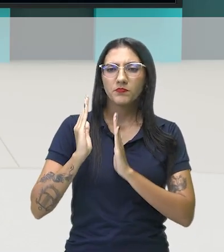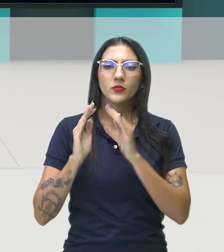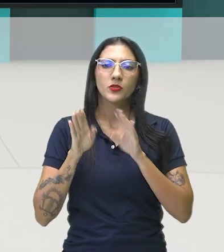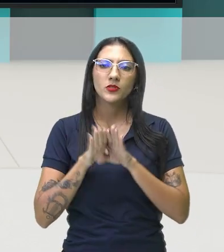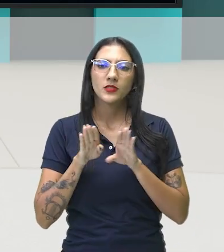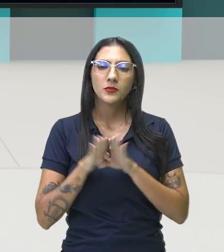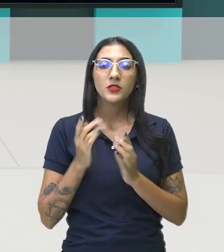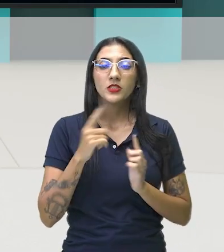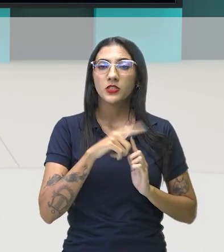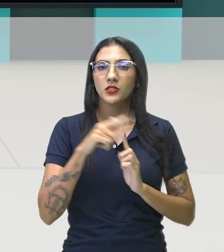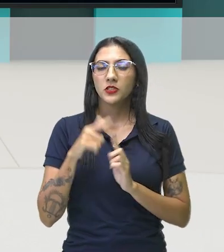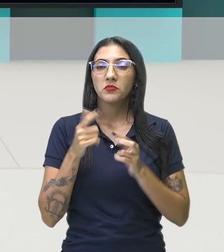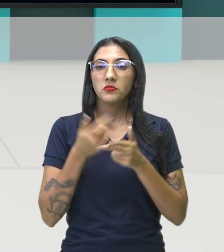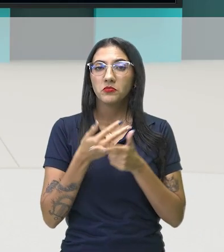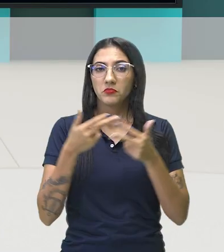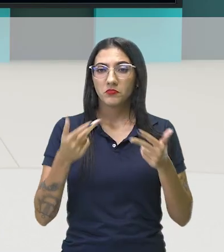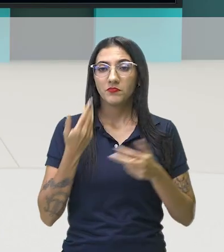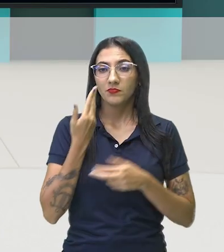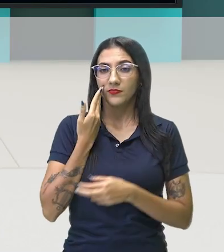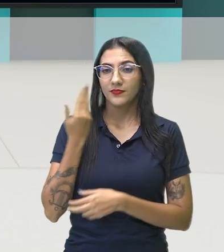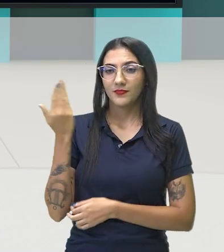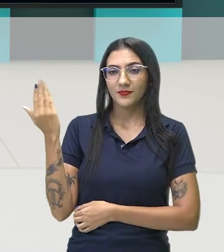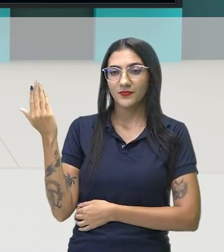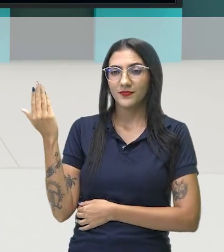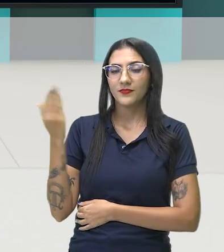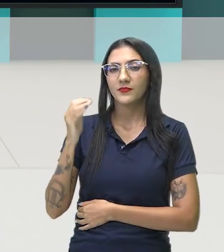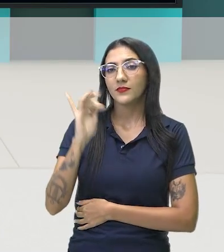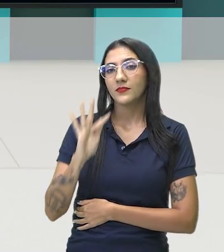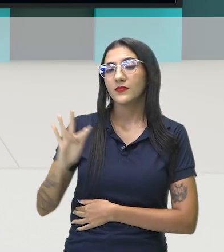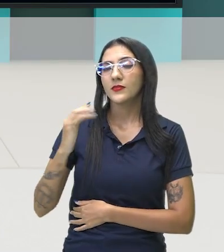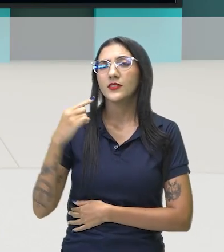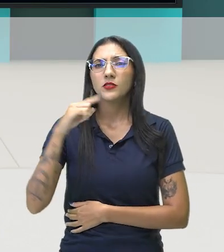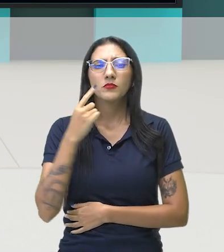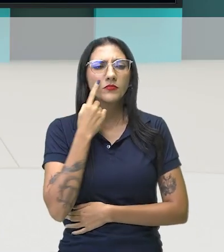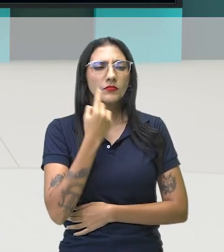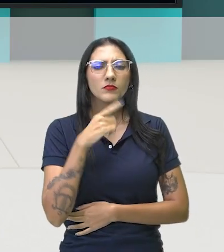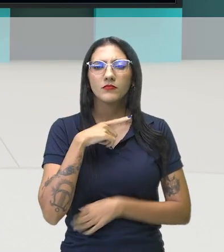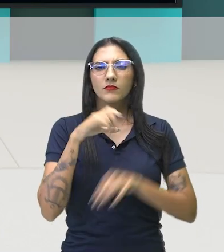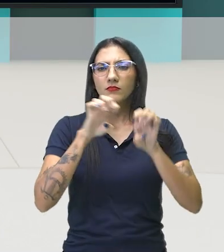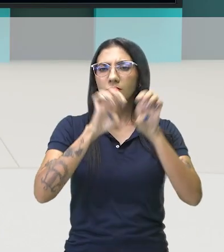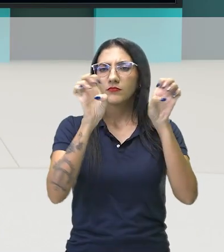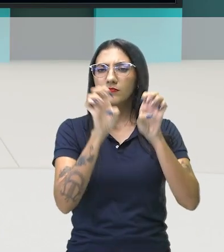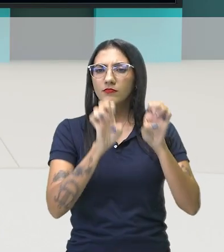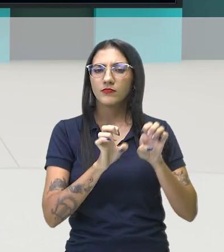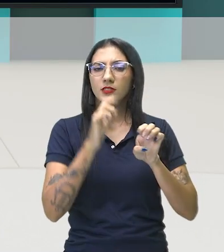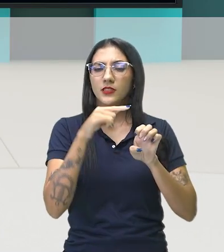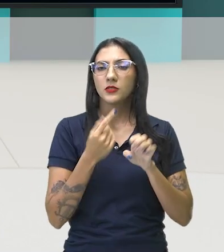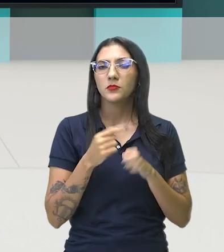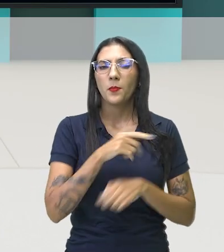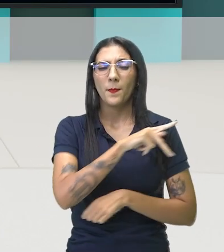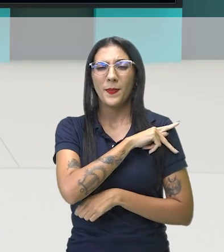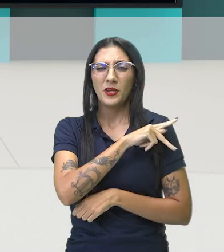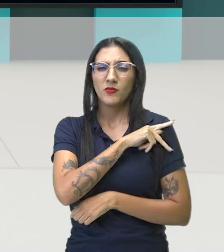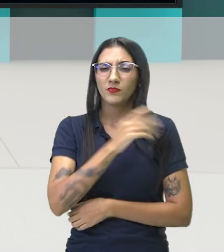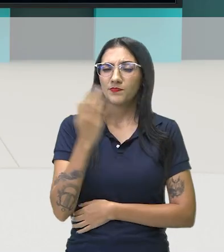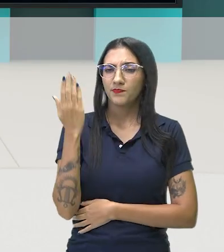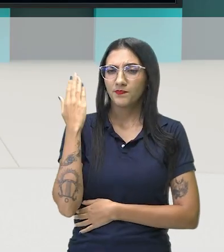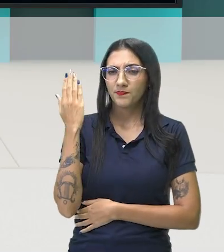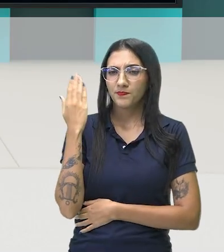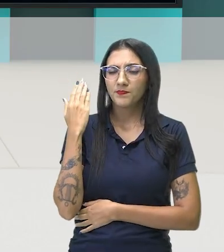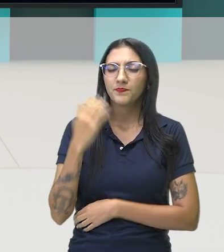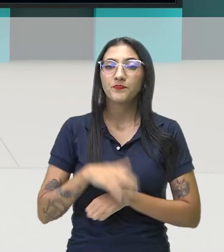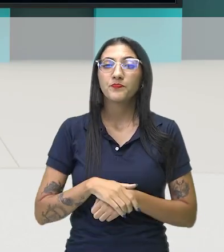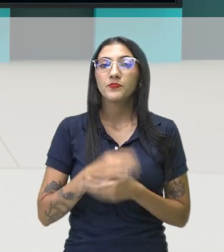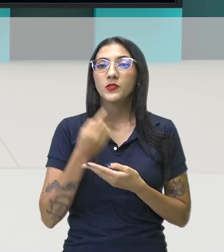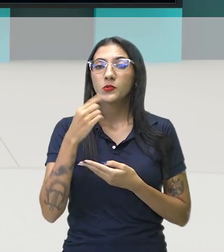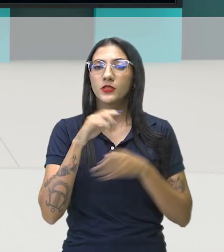e diferentes estilos. Aqui ao meu lado vocês estão vendo uma estatueta do período pré-histórico. Aqui